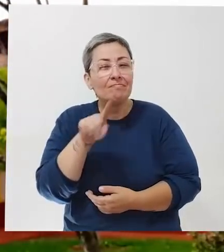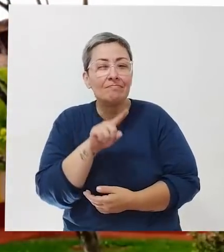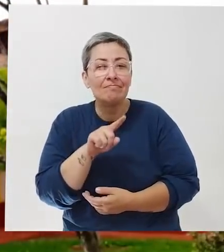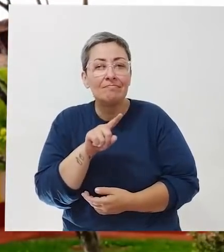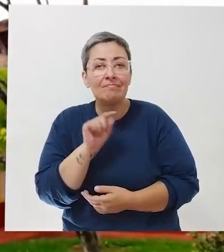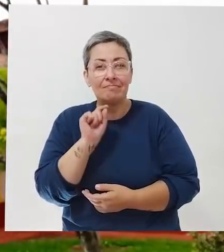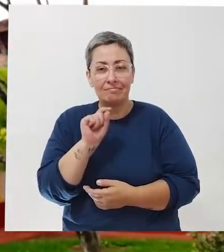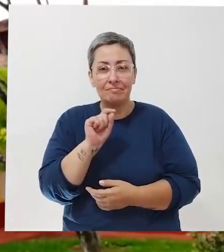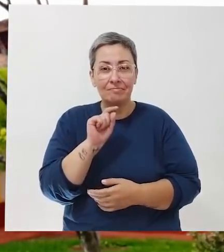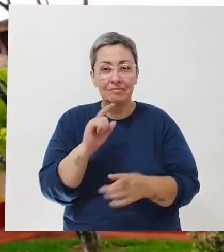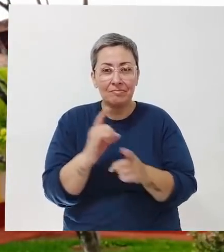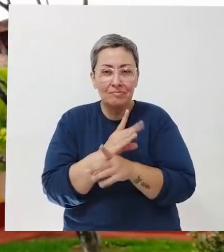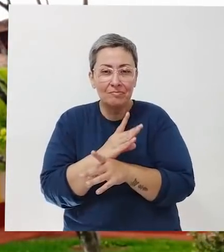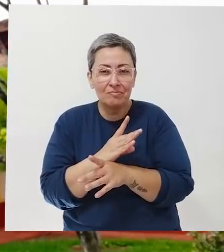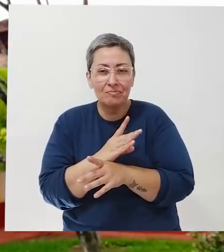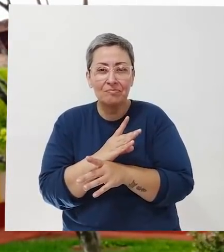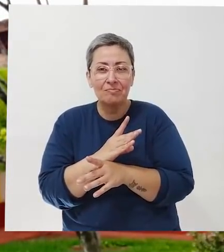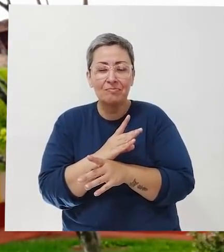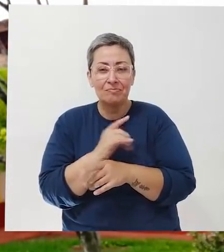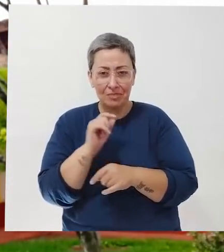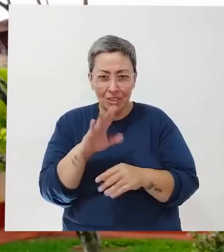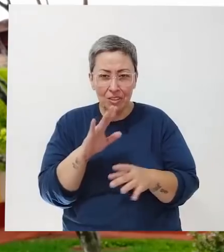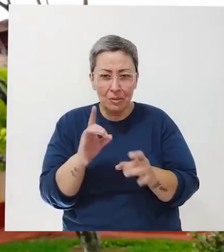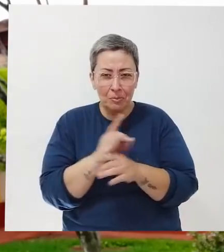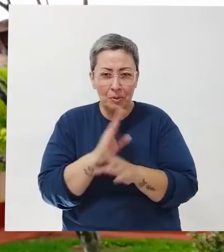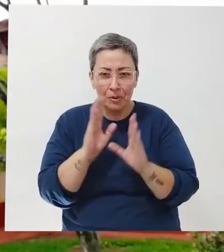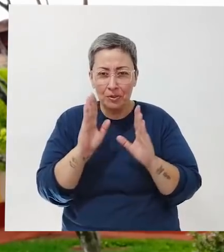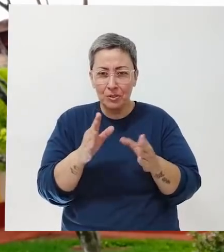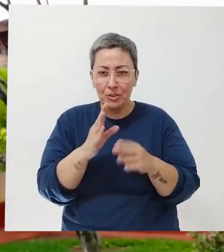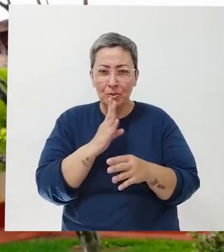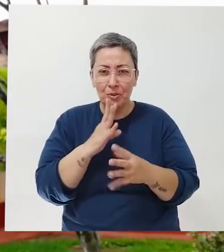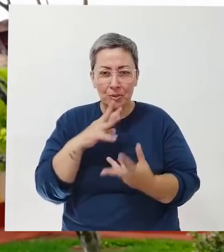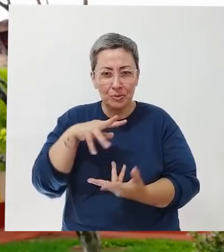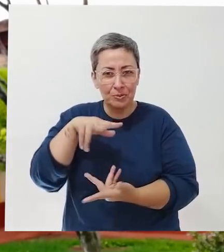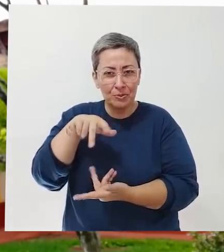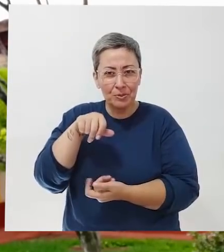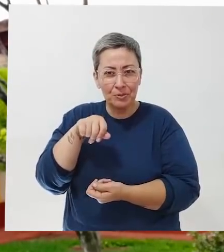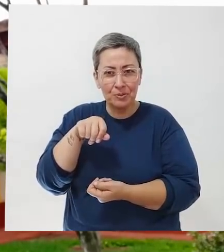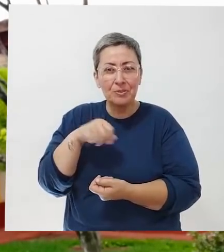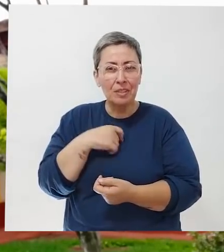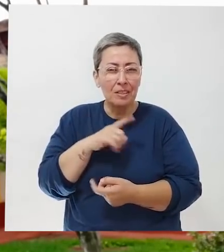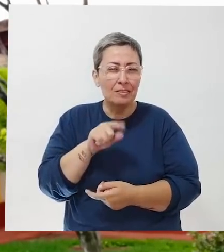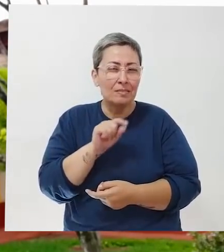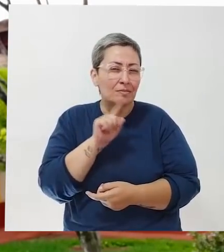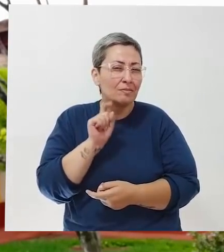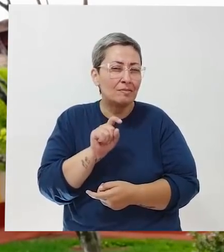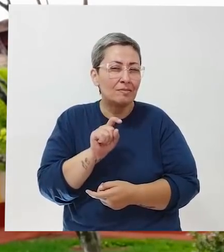E você, está pronto? Está pronta para conhecer o mundo?